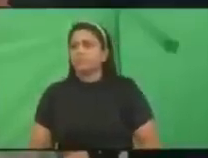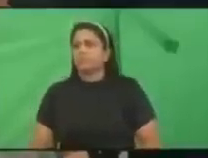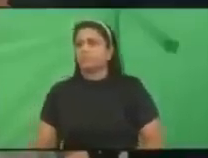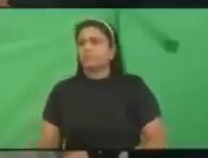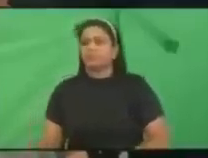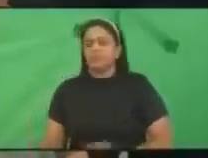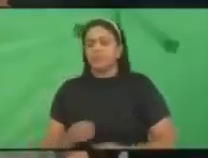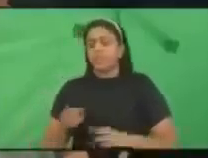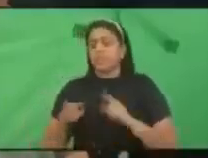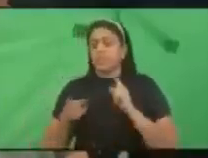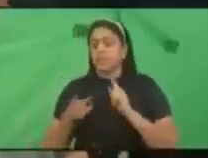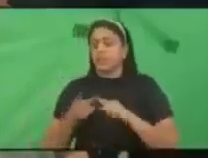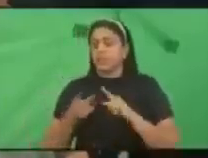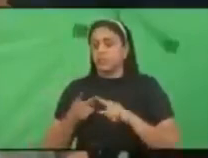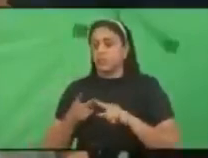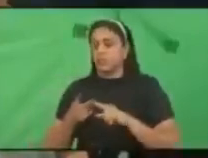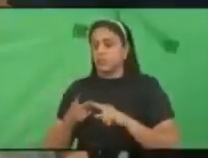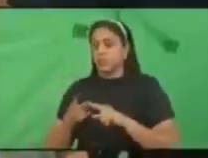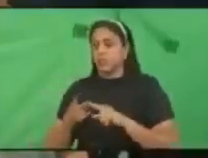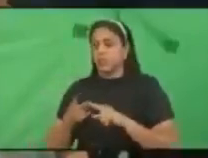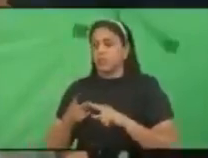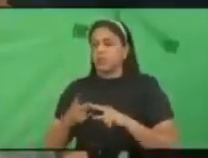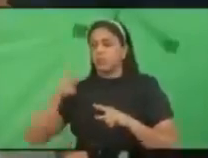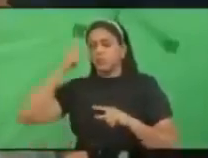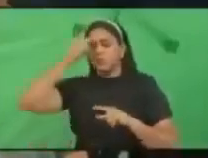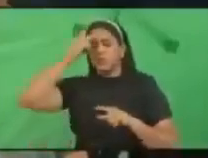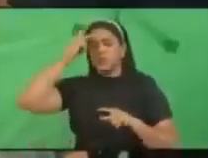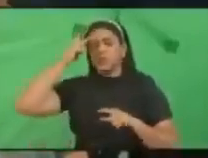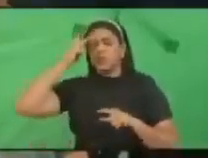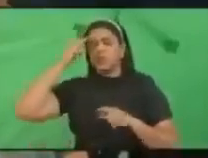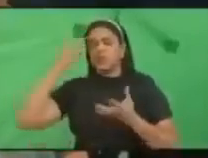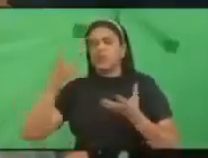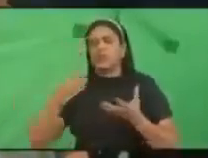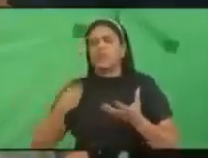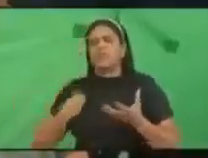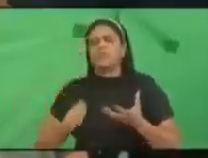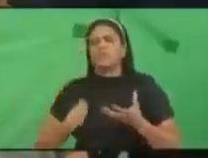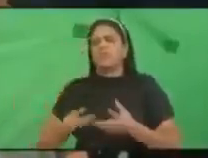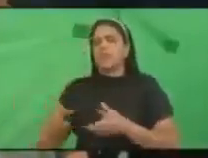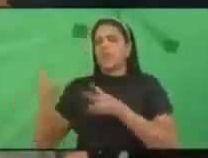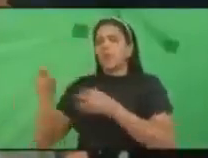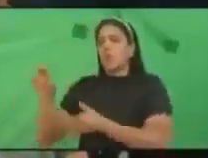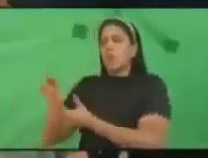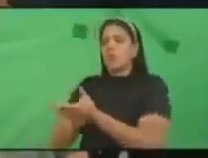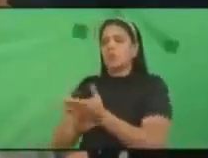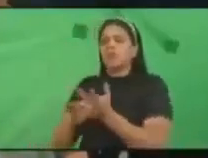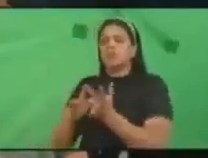Segundo, os cristãos precisam viver como Cristo.